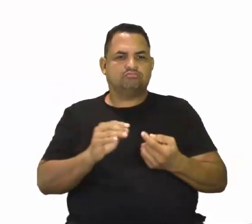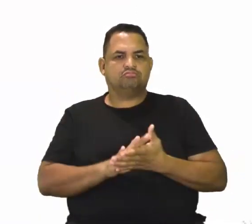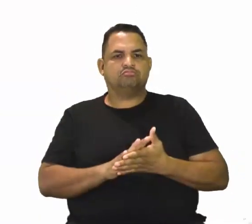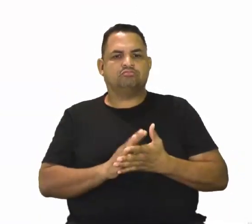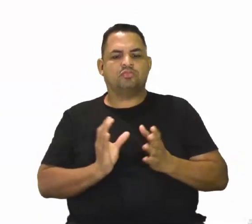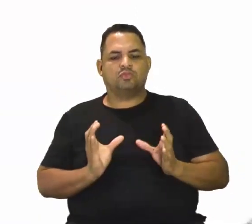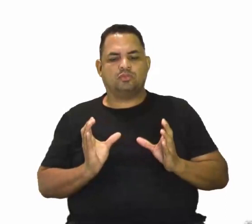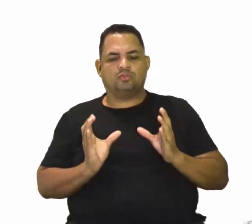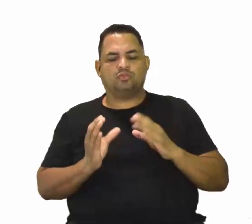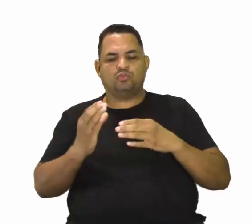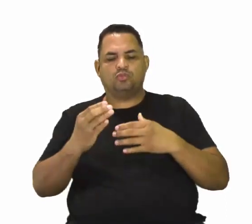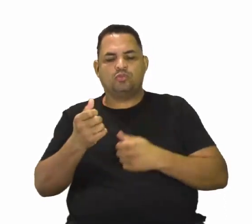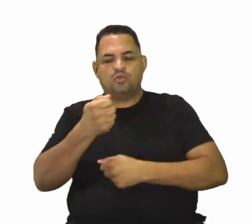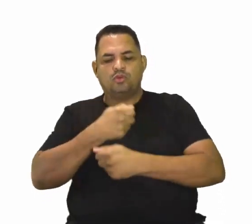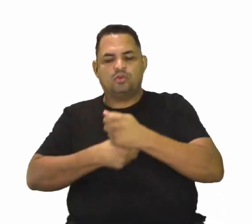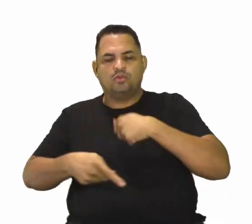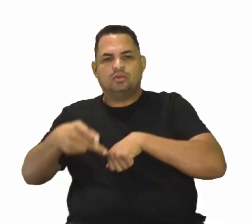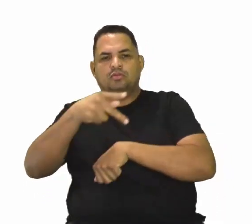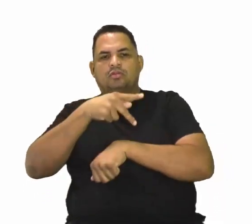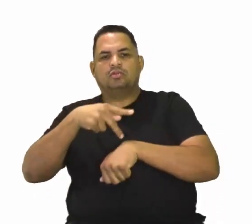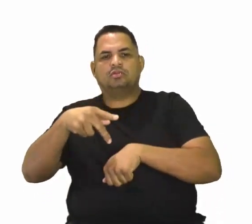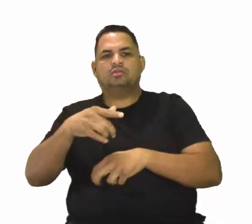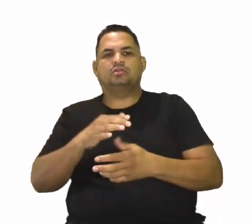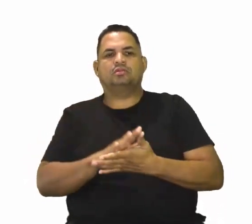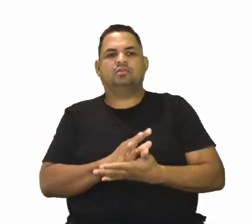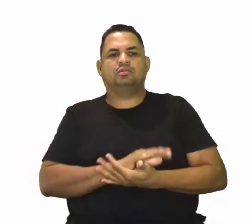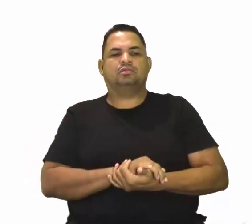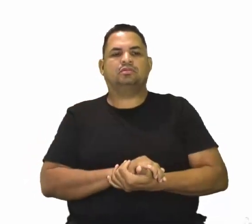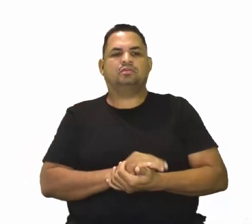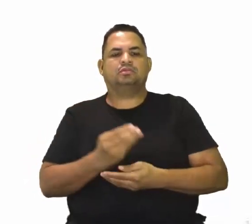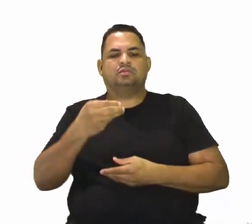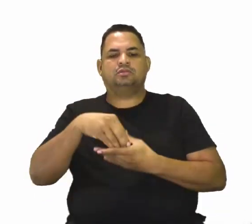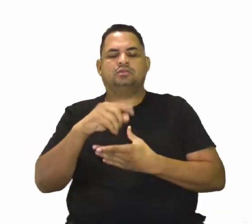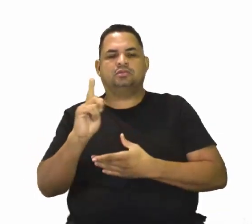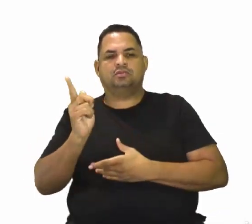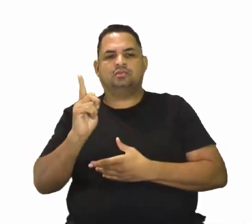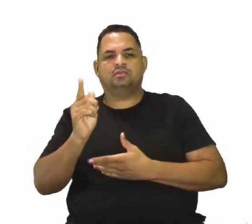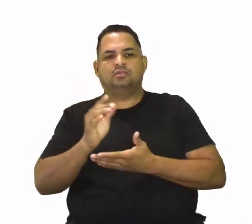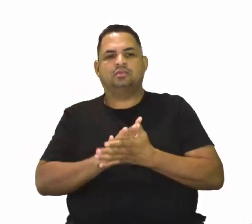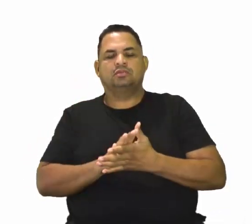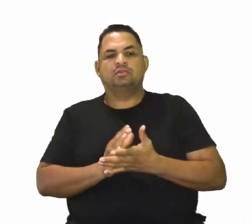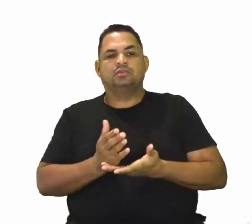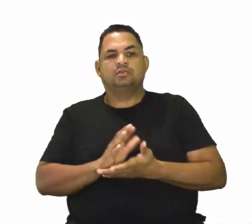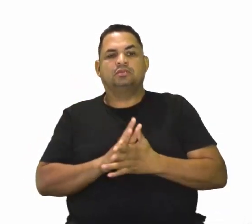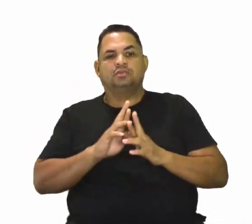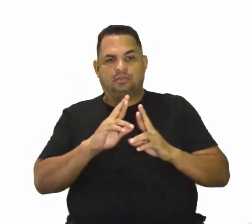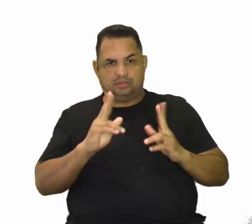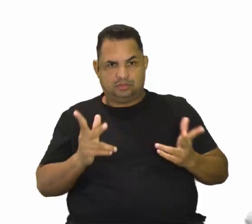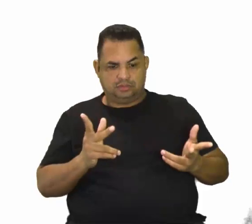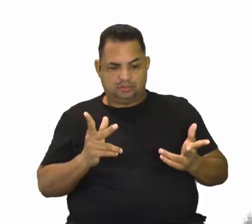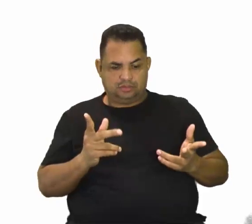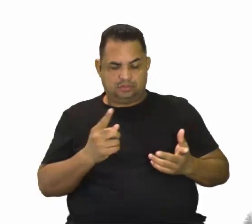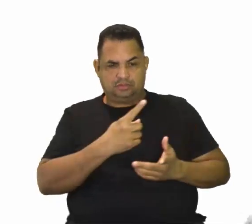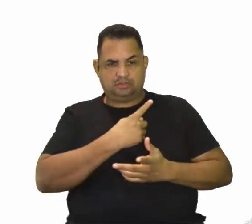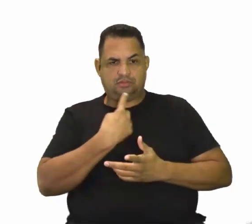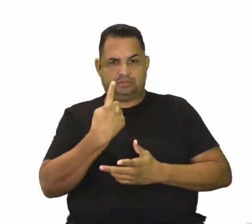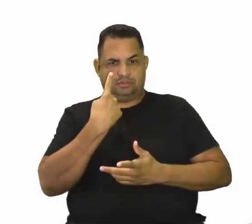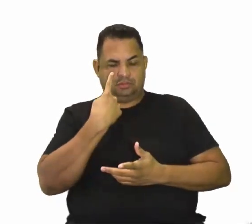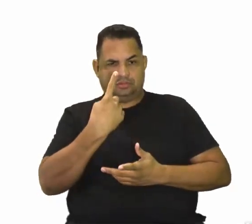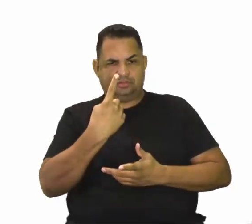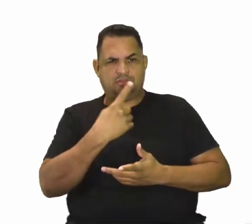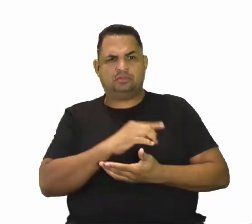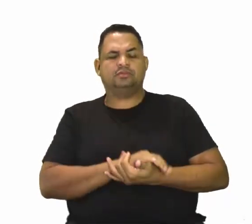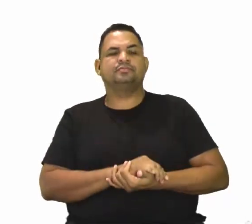é esse bloco econômico? A União Europeia é um bloco econômico, tá? Dentro da geografia lá, ela é um bloco. É diferente do que nós vamos ver